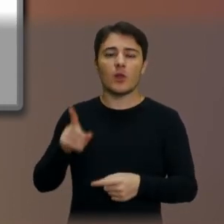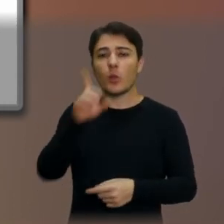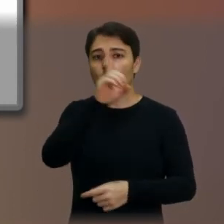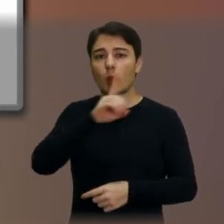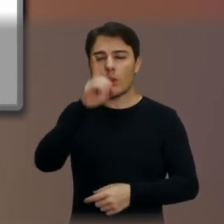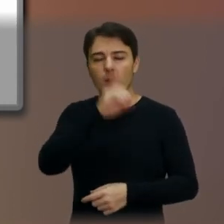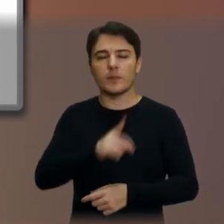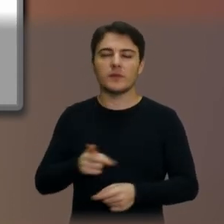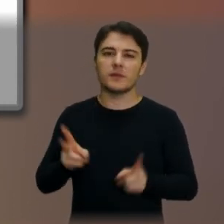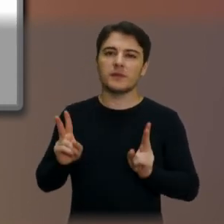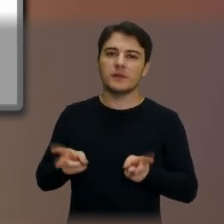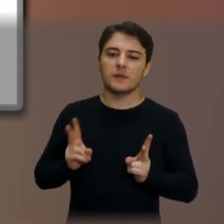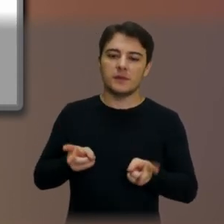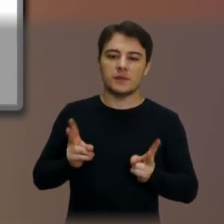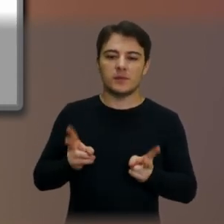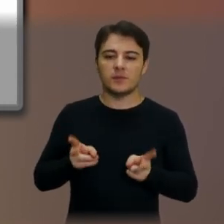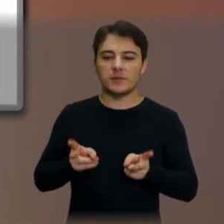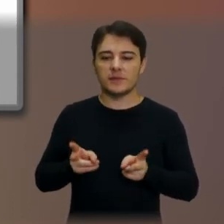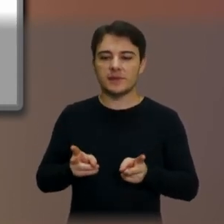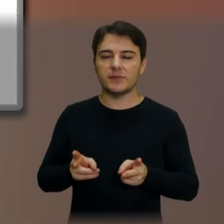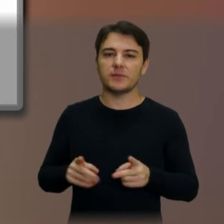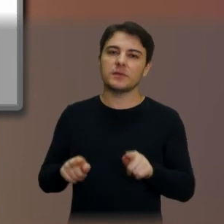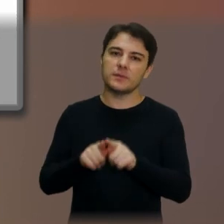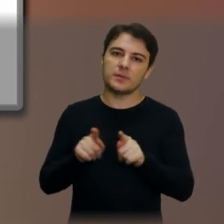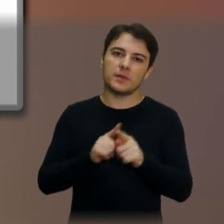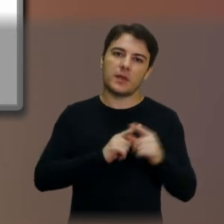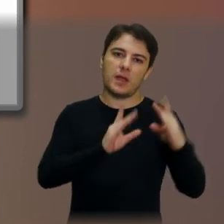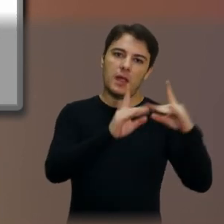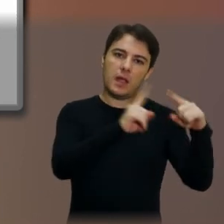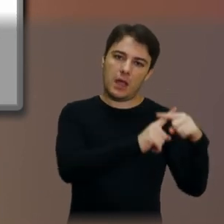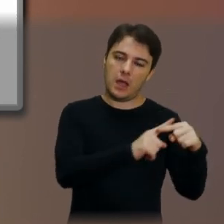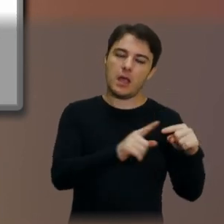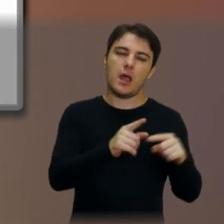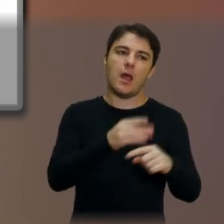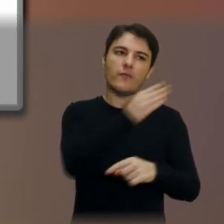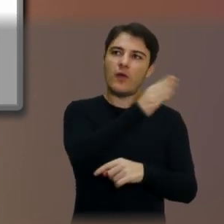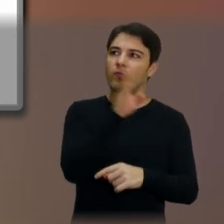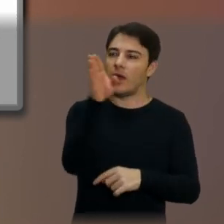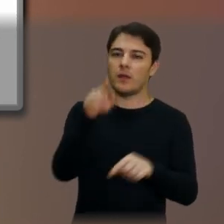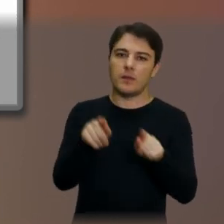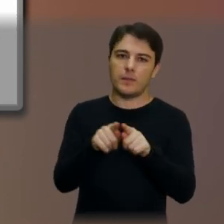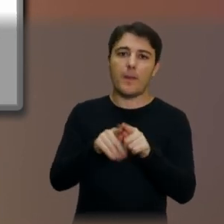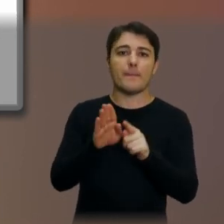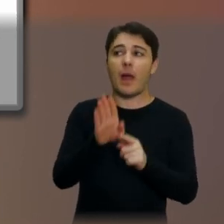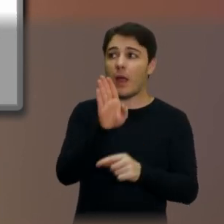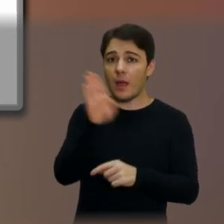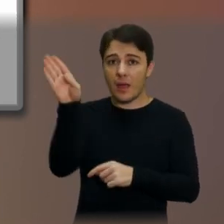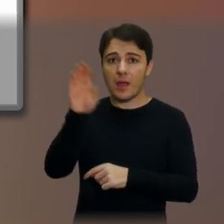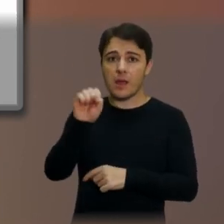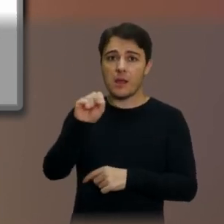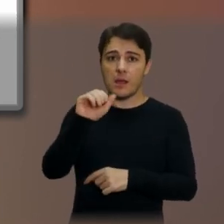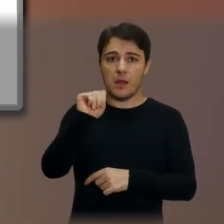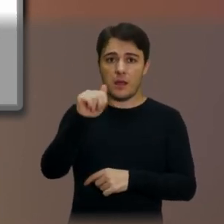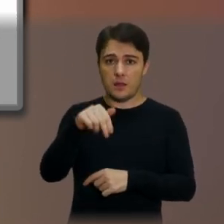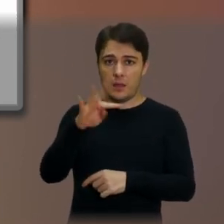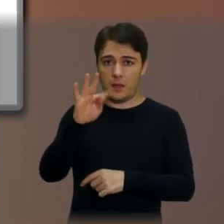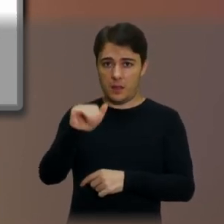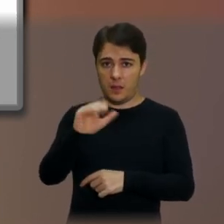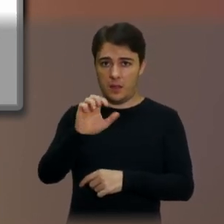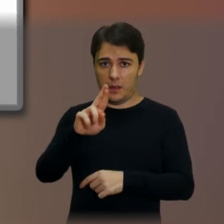todos os domingos hoje em dia nós estamos em outras duas paróquias no carmo e na Sagrada Família mais a Santa Cruz também fez parte da nossa história